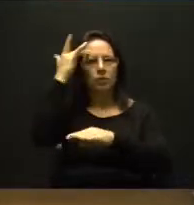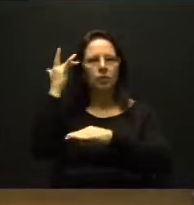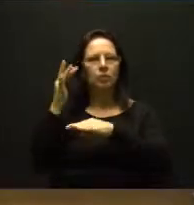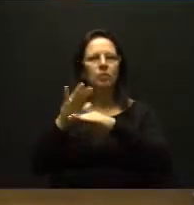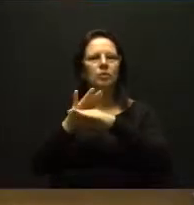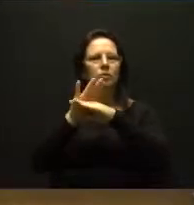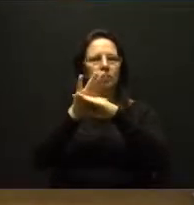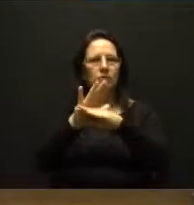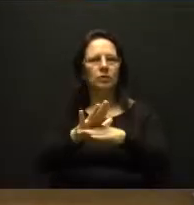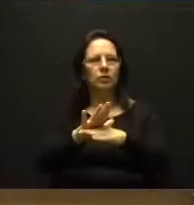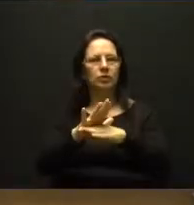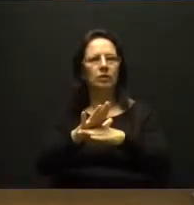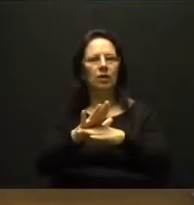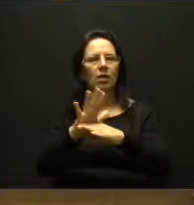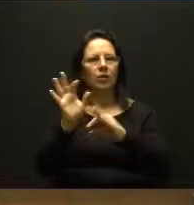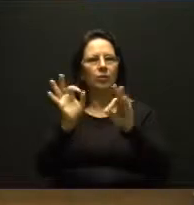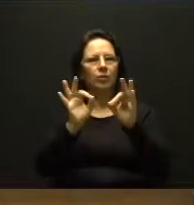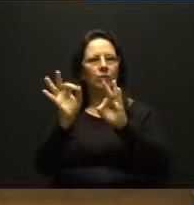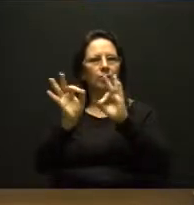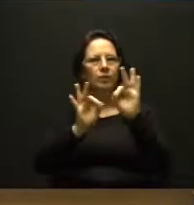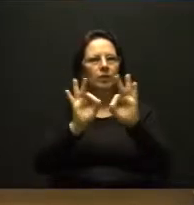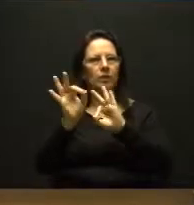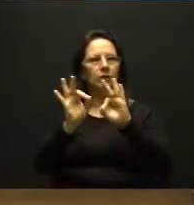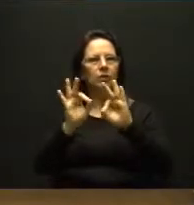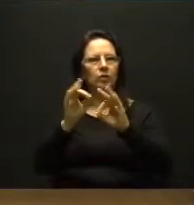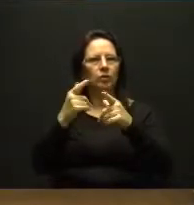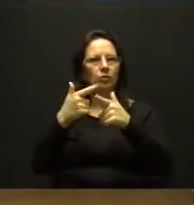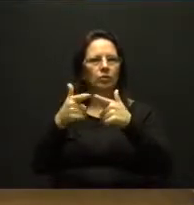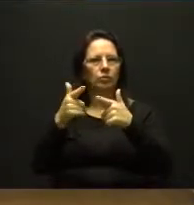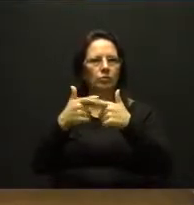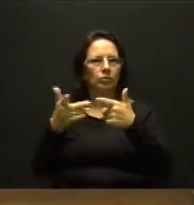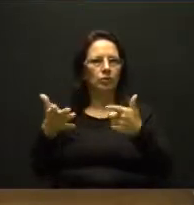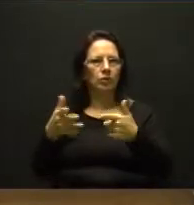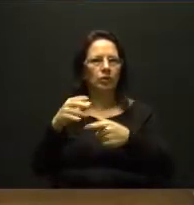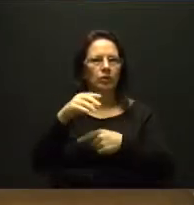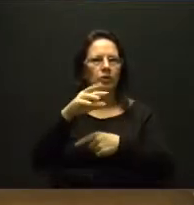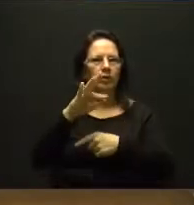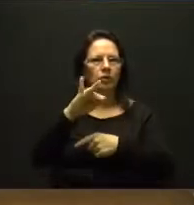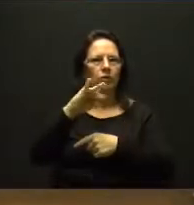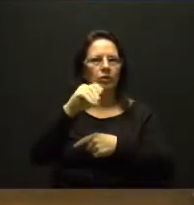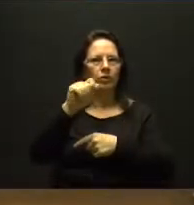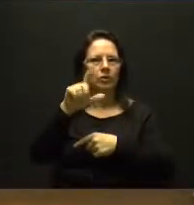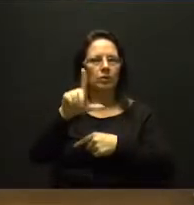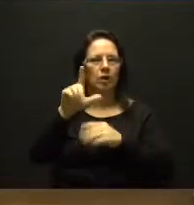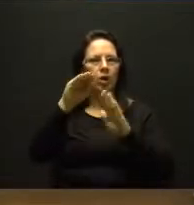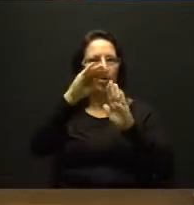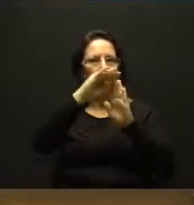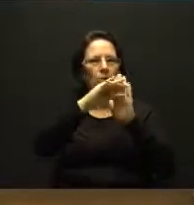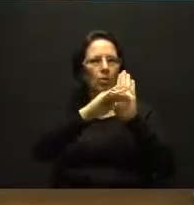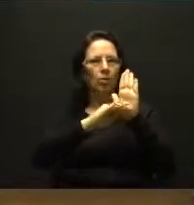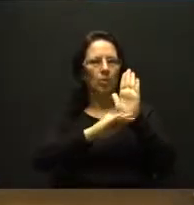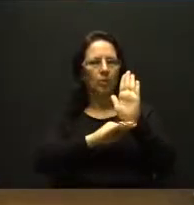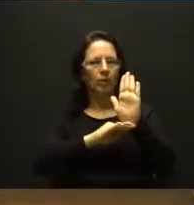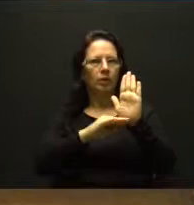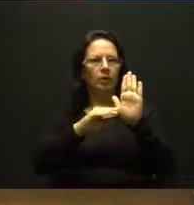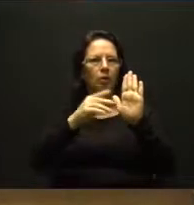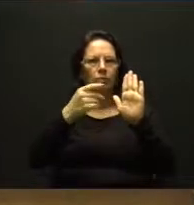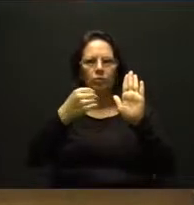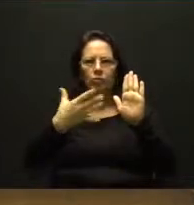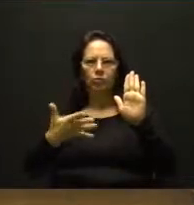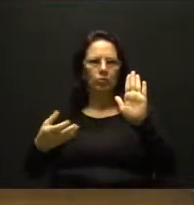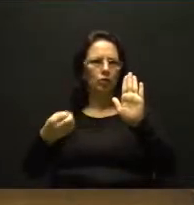busque a regularização ea situação fiscal aderindo ao programa que traz inúmeros